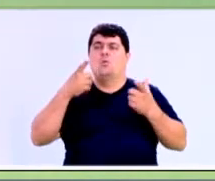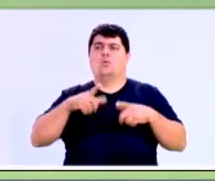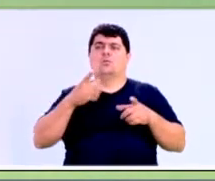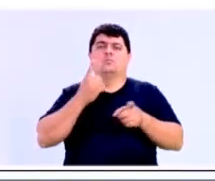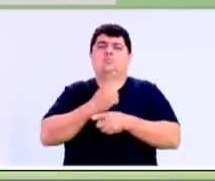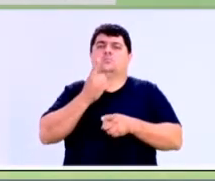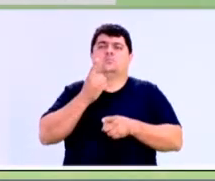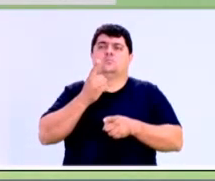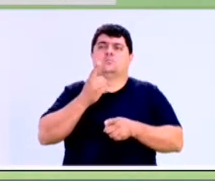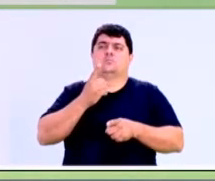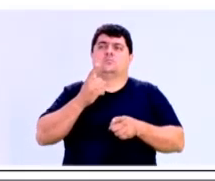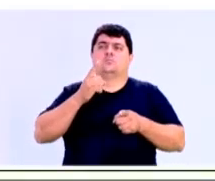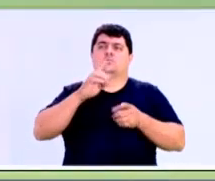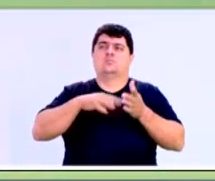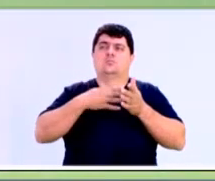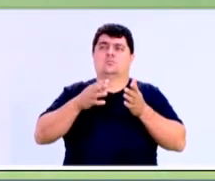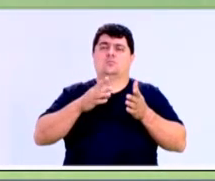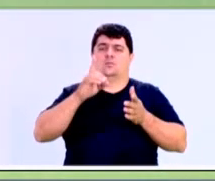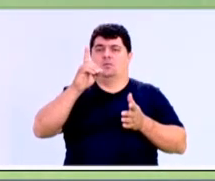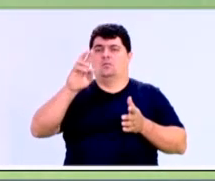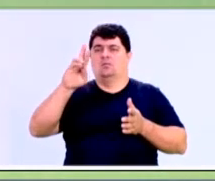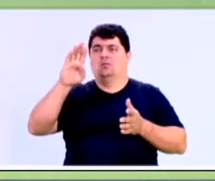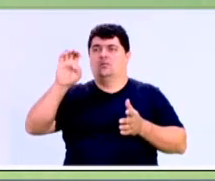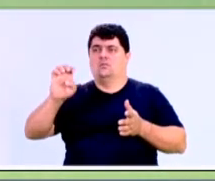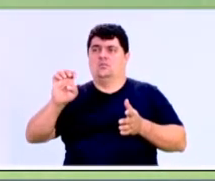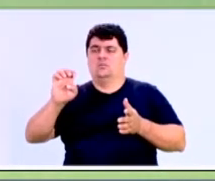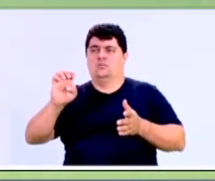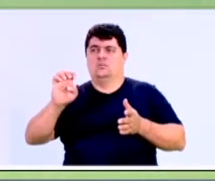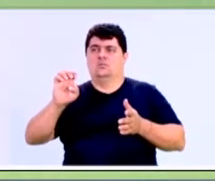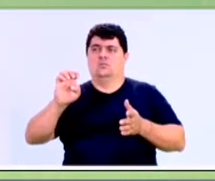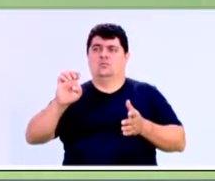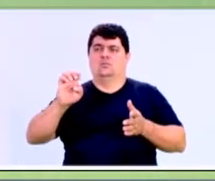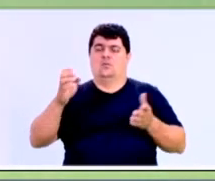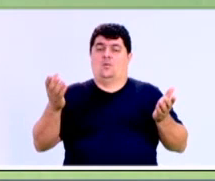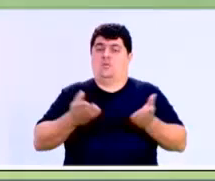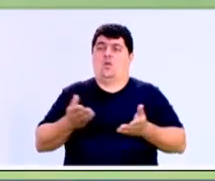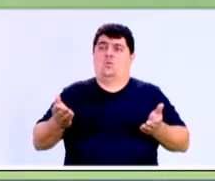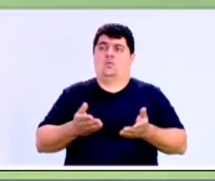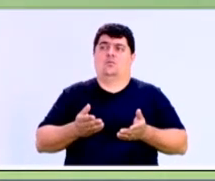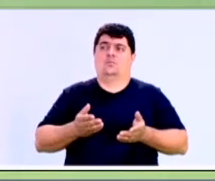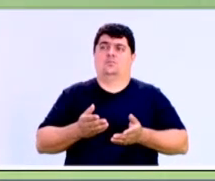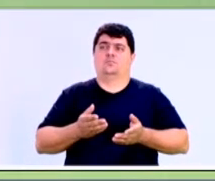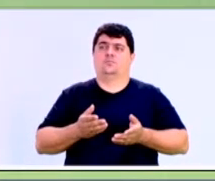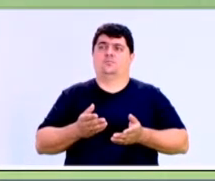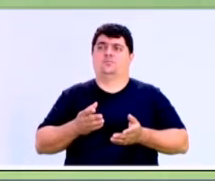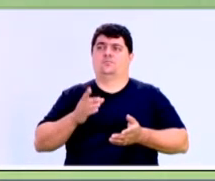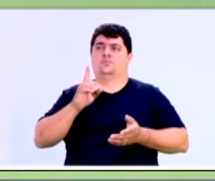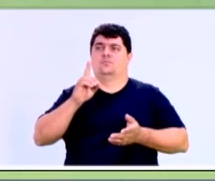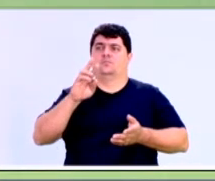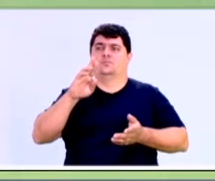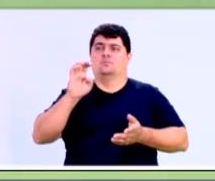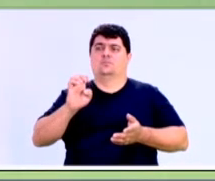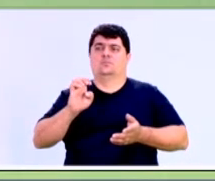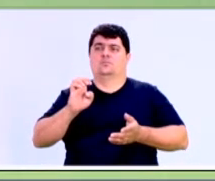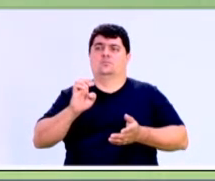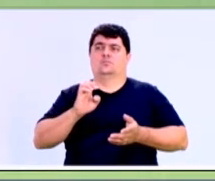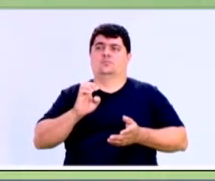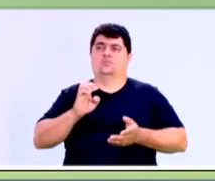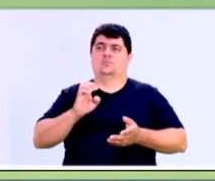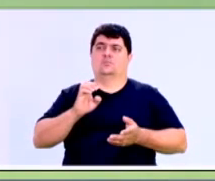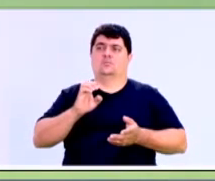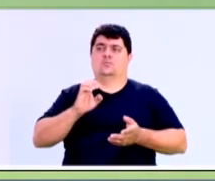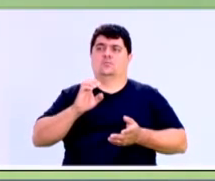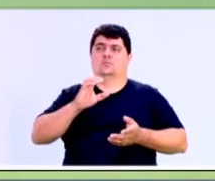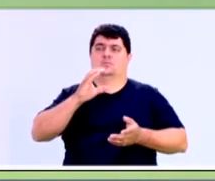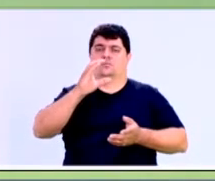CMV? CMV eu vou achar na demonstração de resultado do exercício. Aqui, demonstração de resultado do exercício, custo